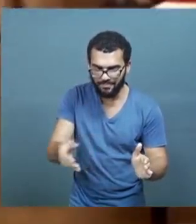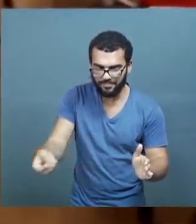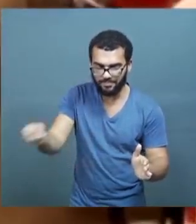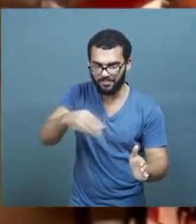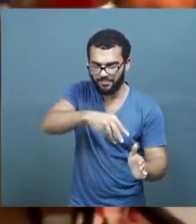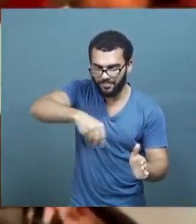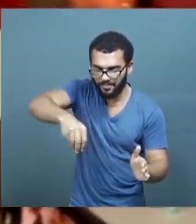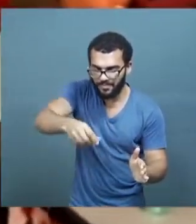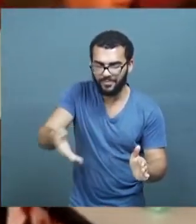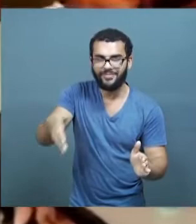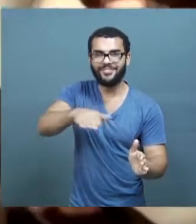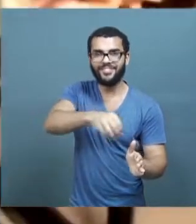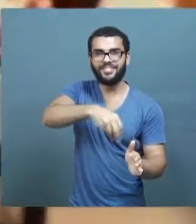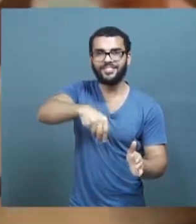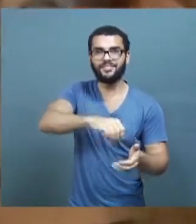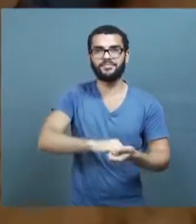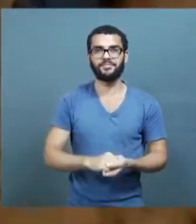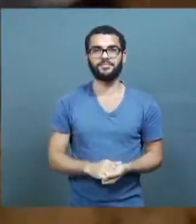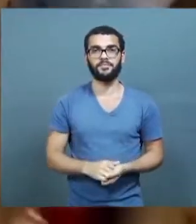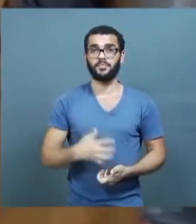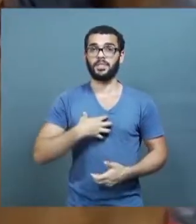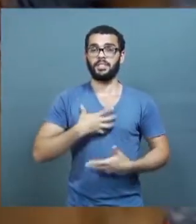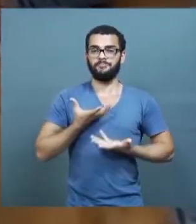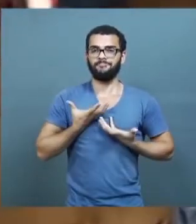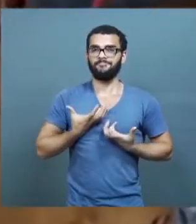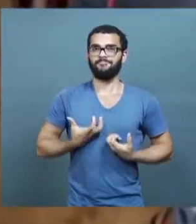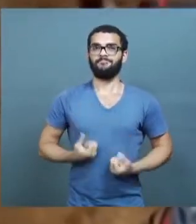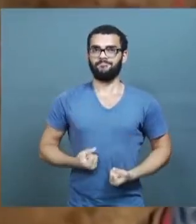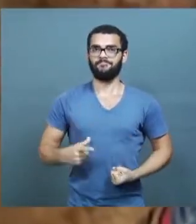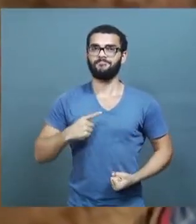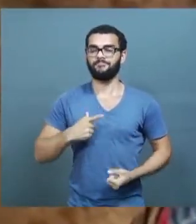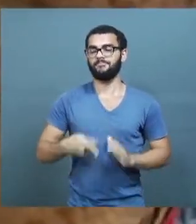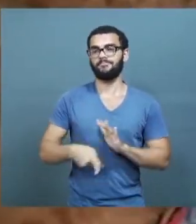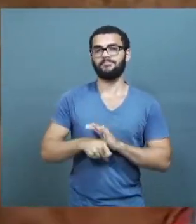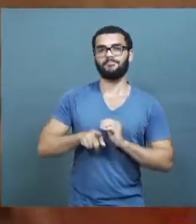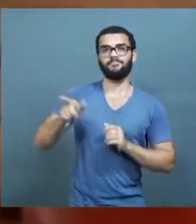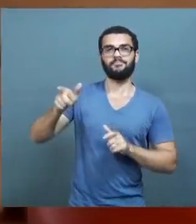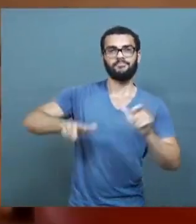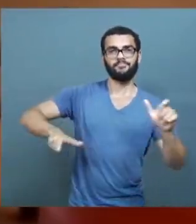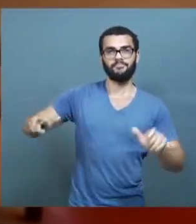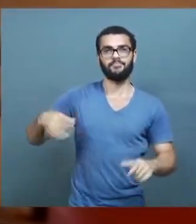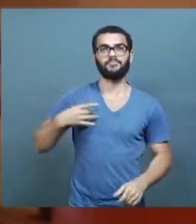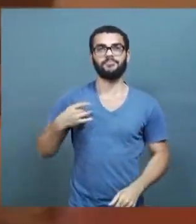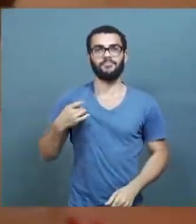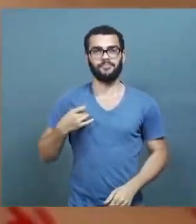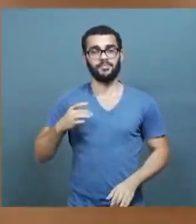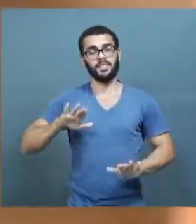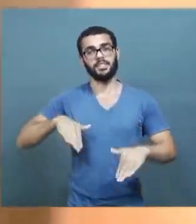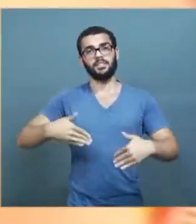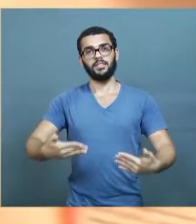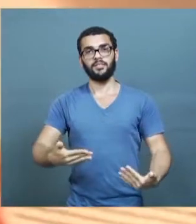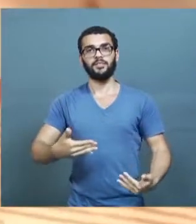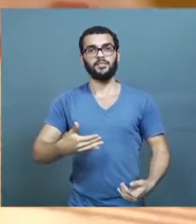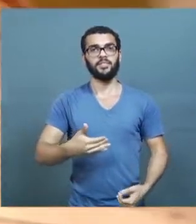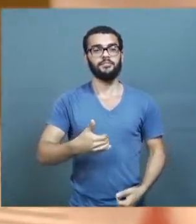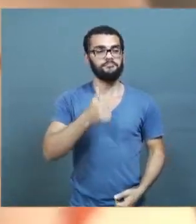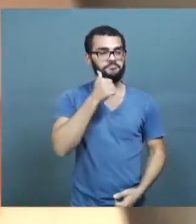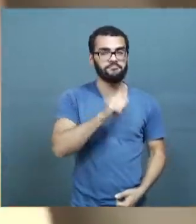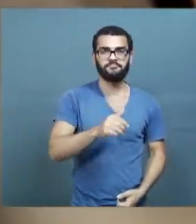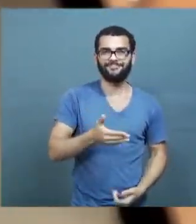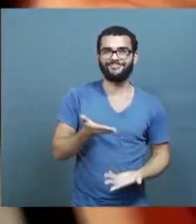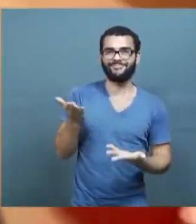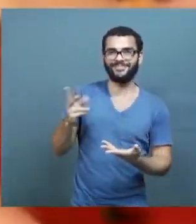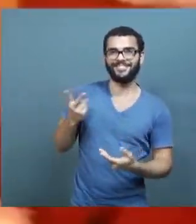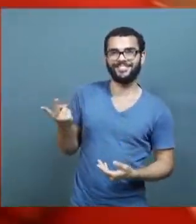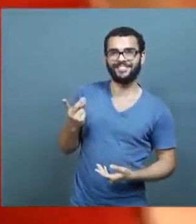da comunidade é algo sempre presente para os voluntários. Por causa disso, para Amanda e para Isabela, estar no ABC do